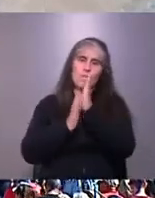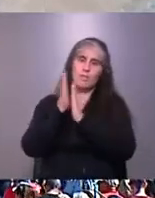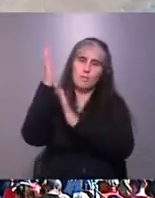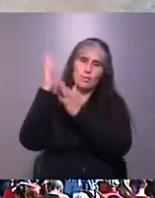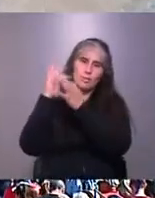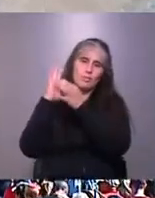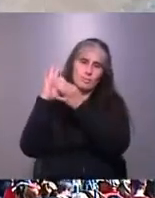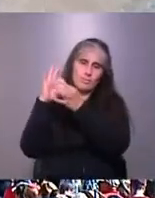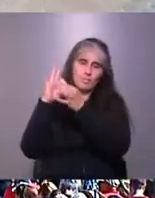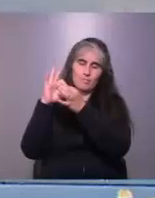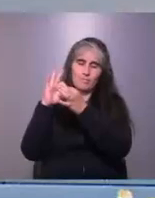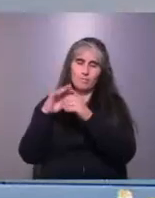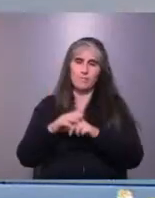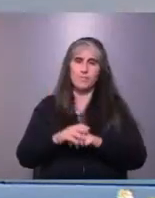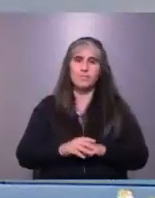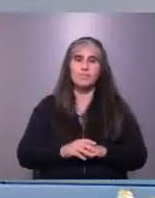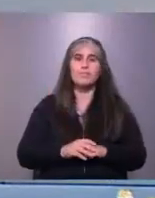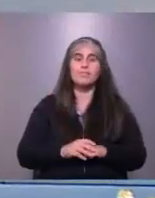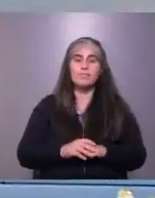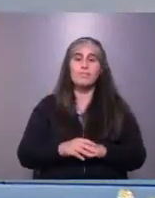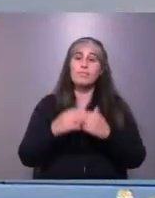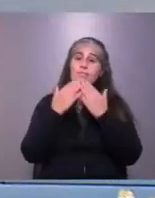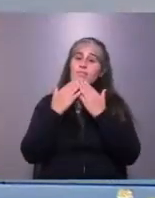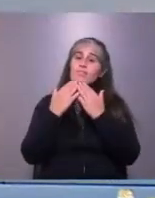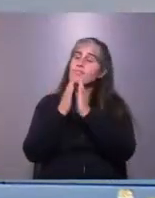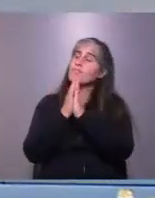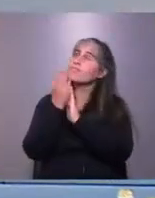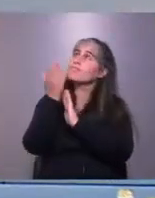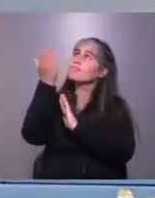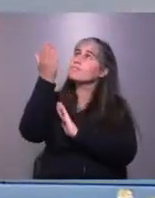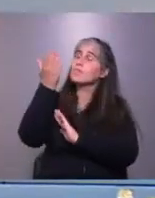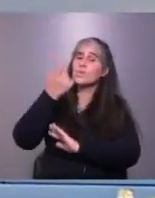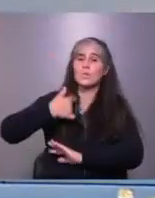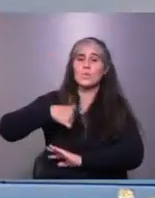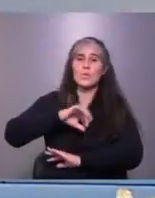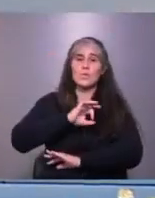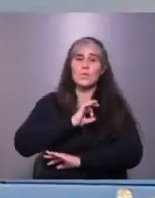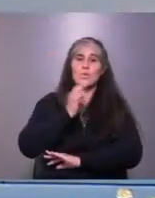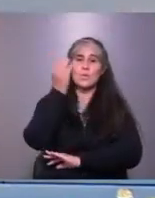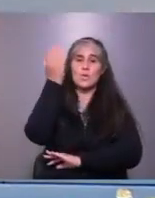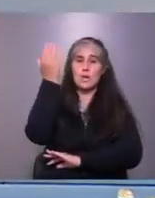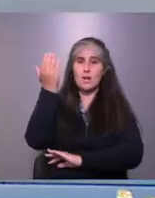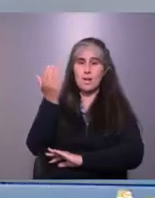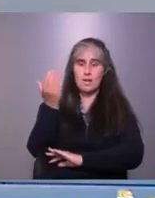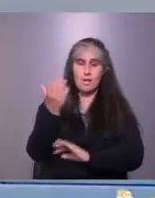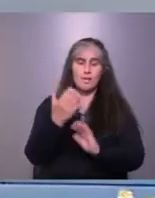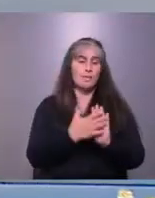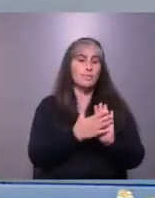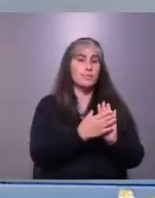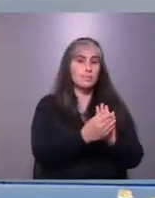em Deus. Demos graças ao Senhor nosso Deus.